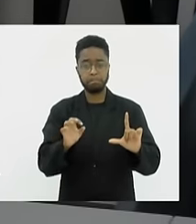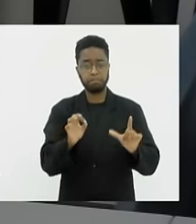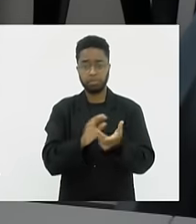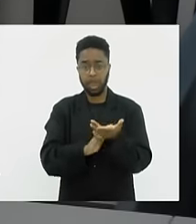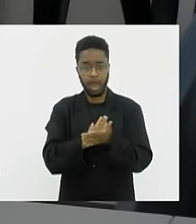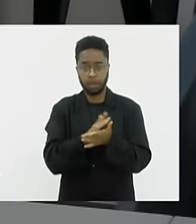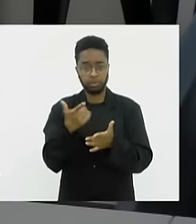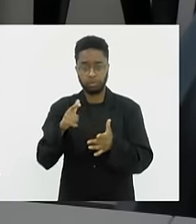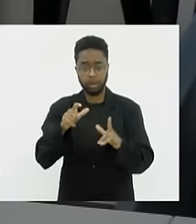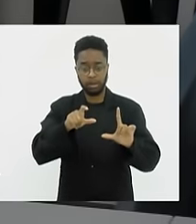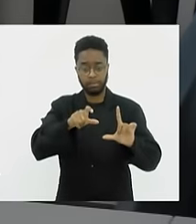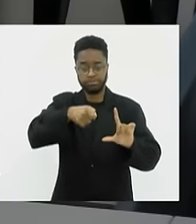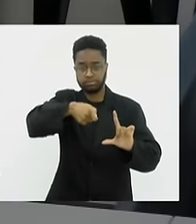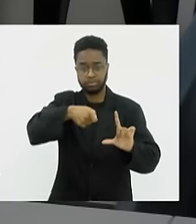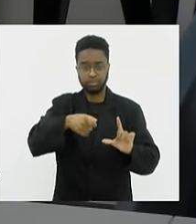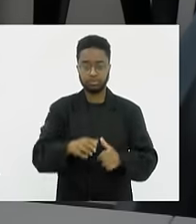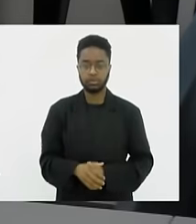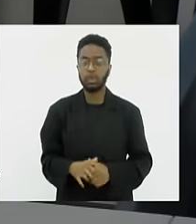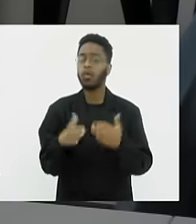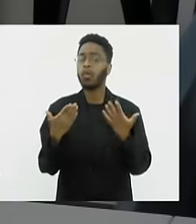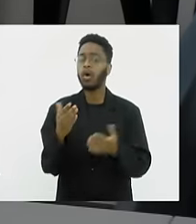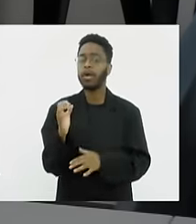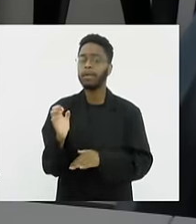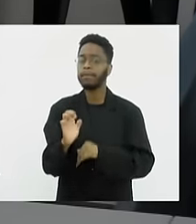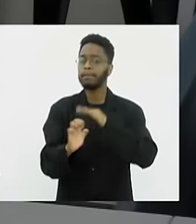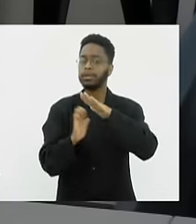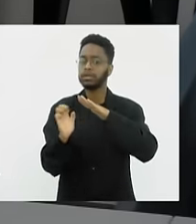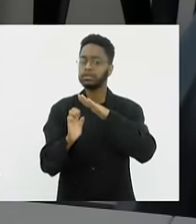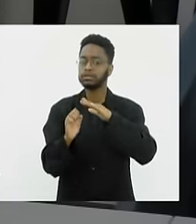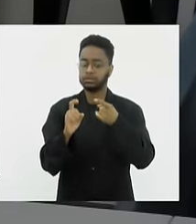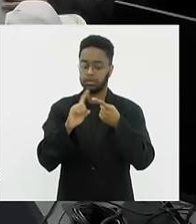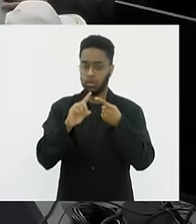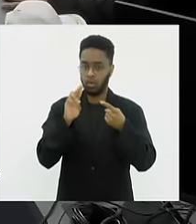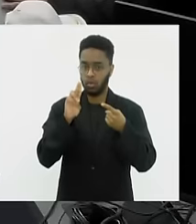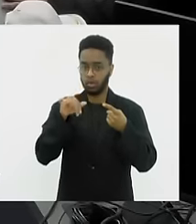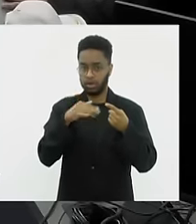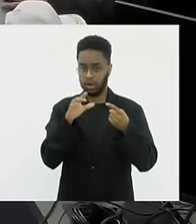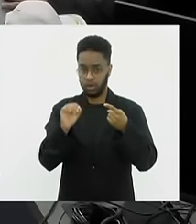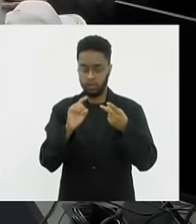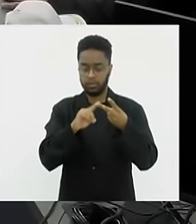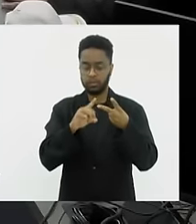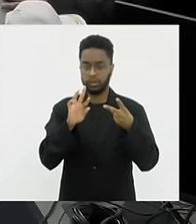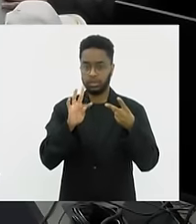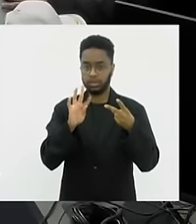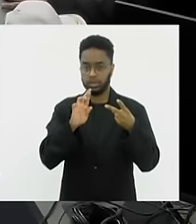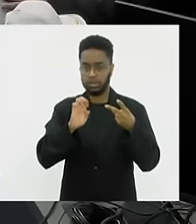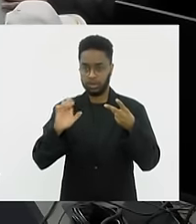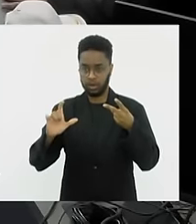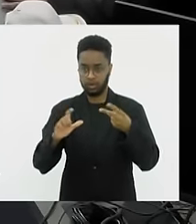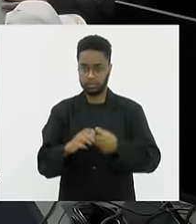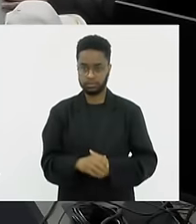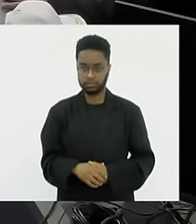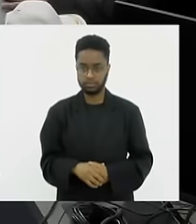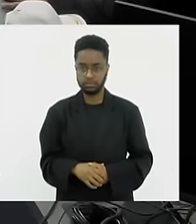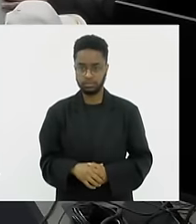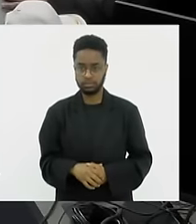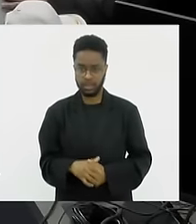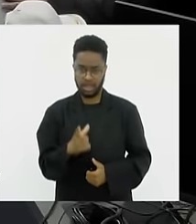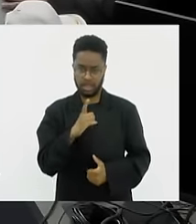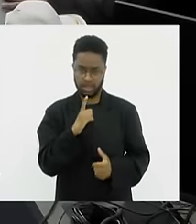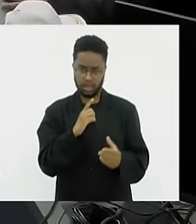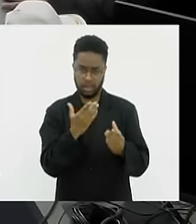na placa. Quais são as empresas, deputado? União e Trel. O DEL tem alguma autuação acerca dessas... Não, deve ter.